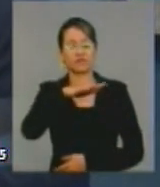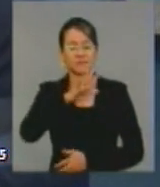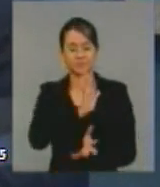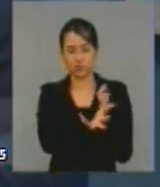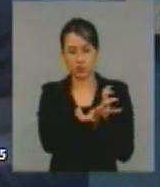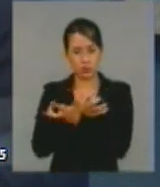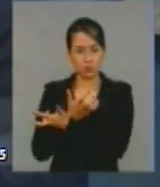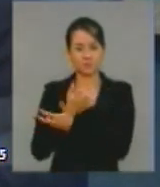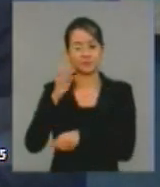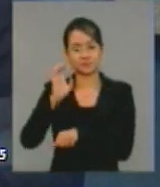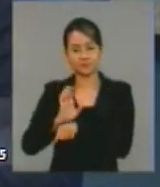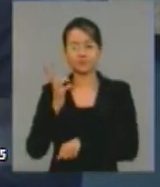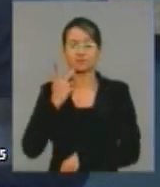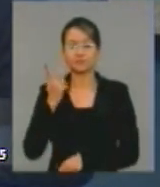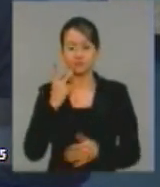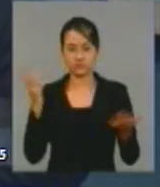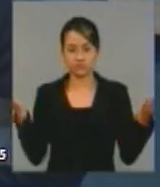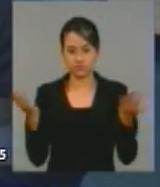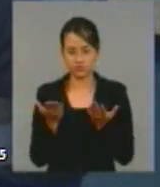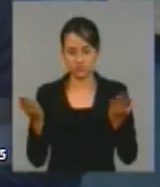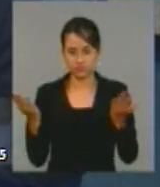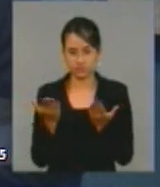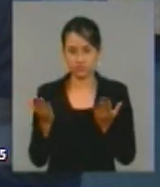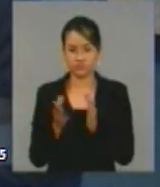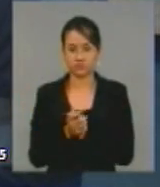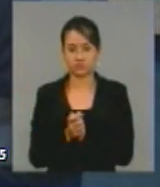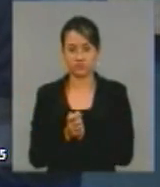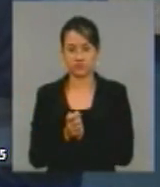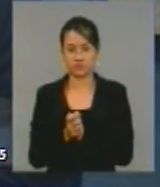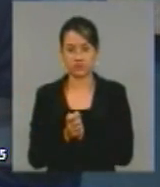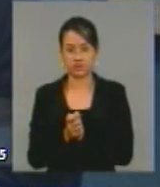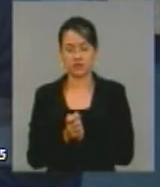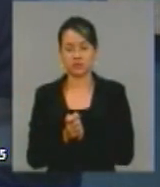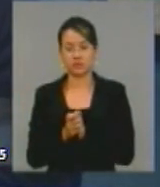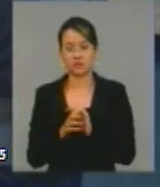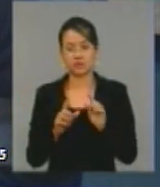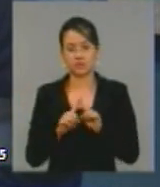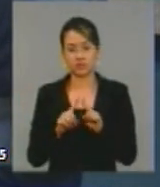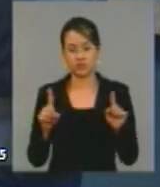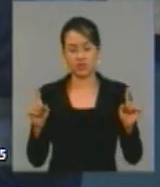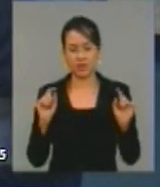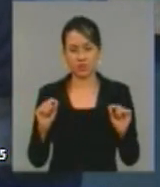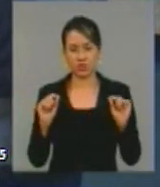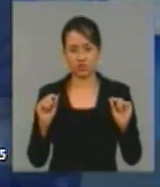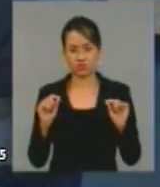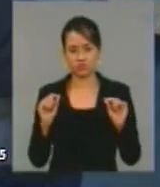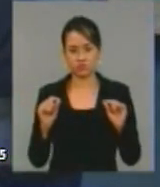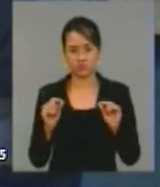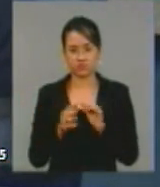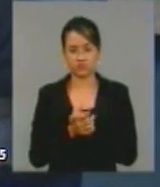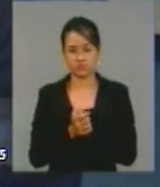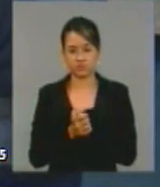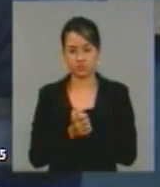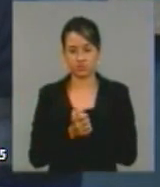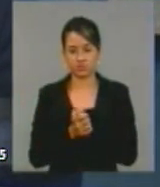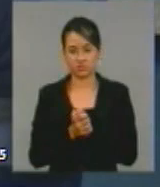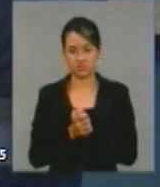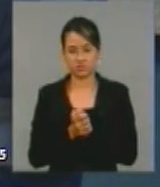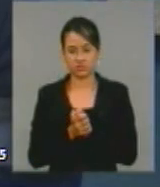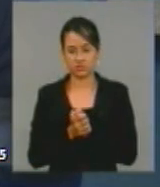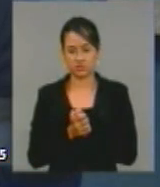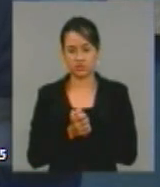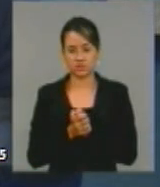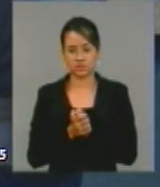seca do Estado do Ceará hoje, e gostaria apenas de pontuar algumas informações. Como é do